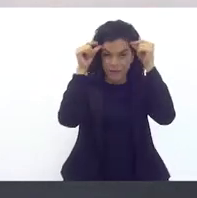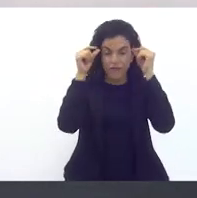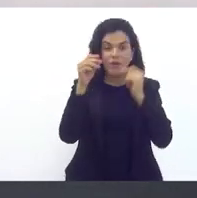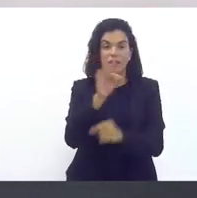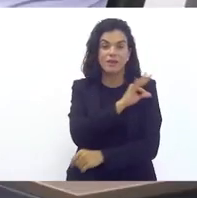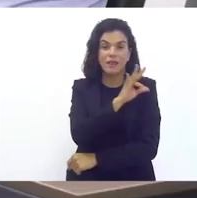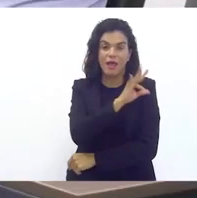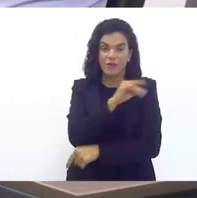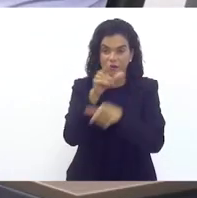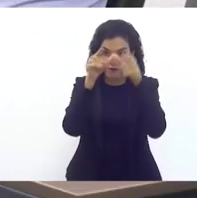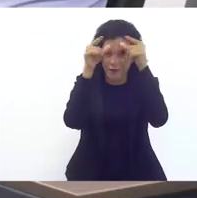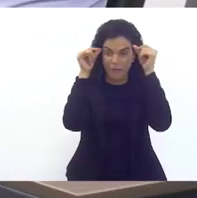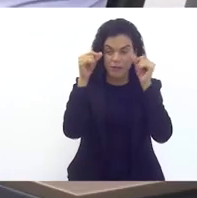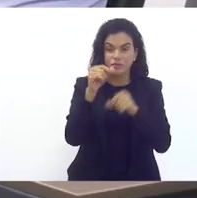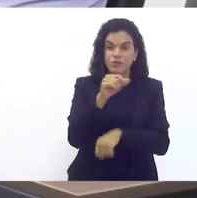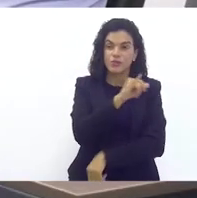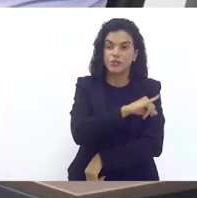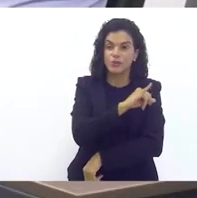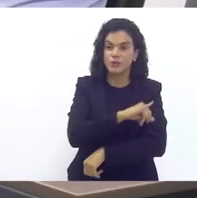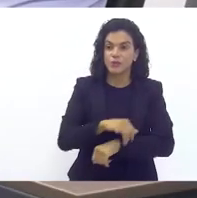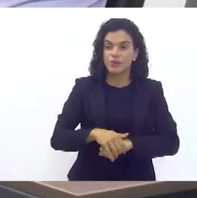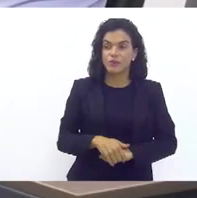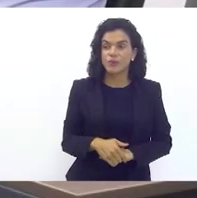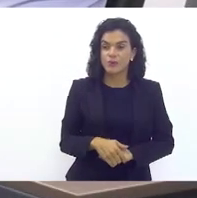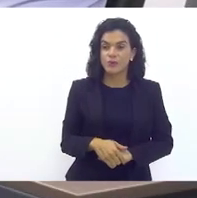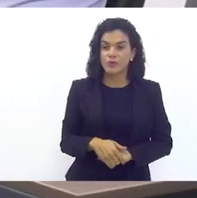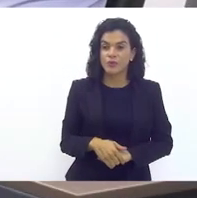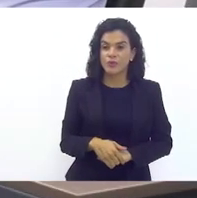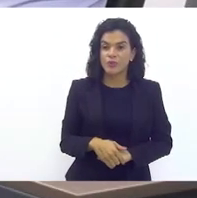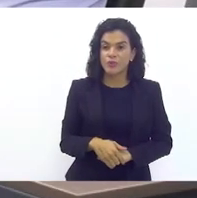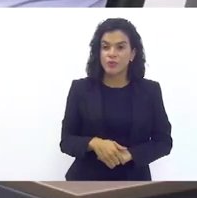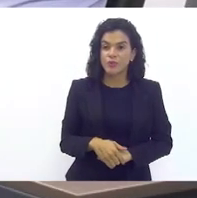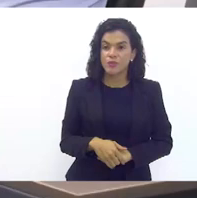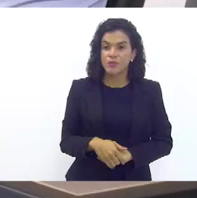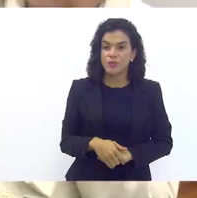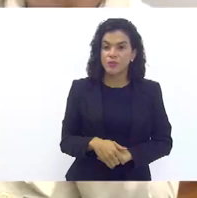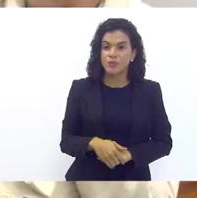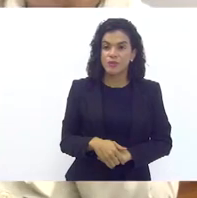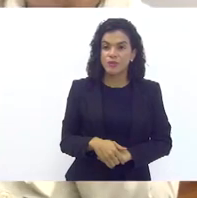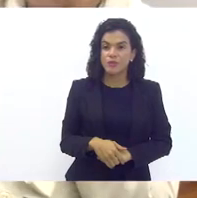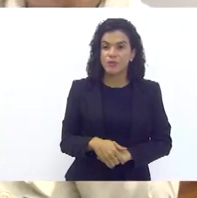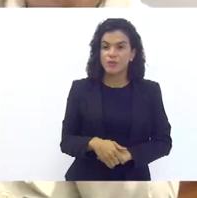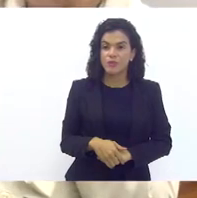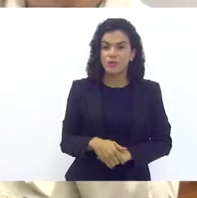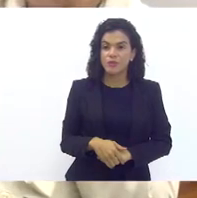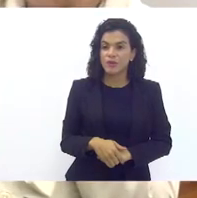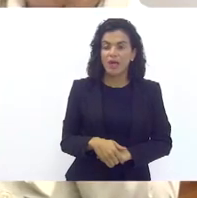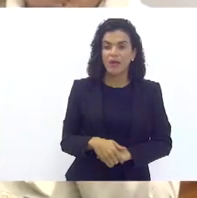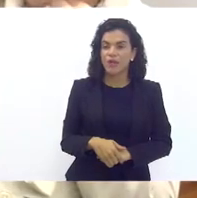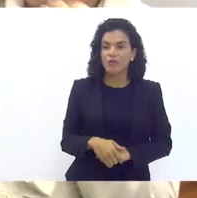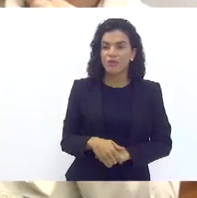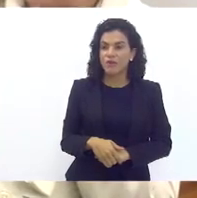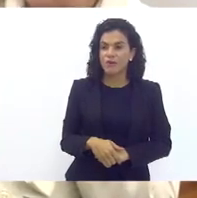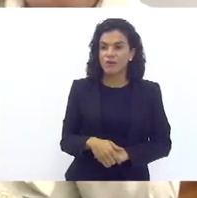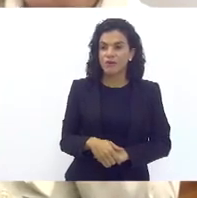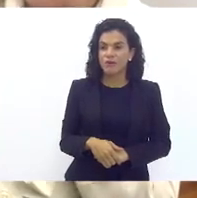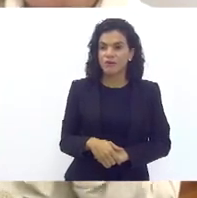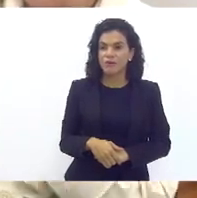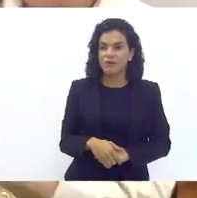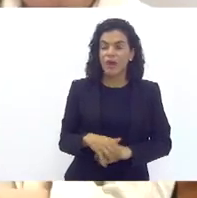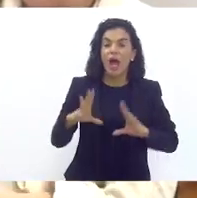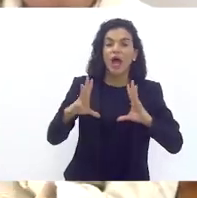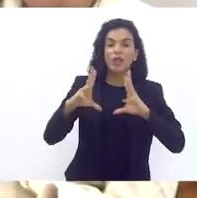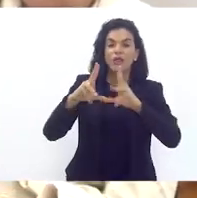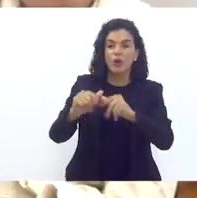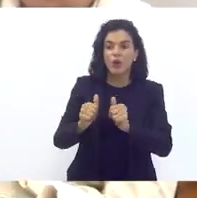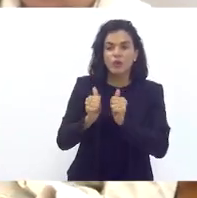Janeiro. Boa tarde, eu encontro o protocolo. Primeiro, que eu estou flipada a peça. E segundo, boa tarde, doutora Marta Rocha e a mesa, e a todos os